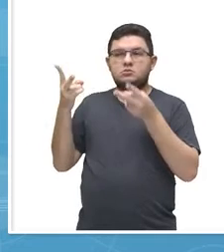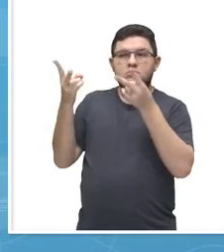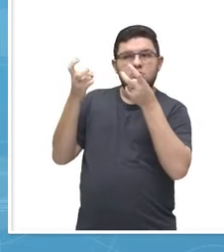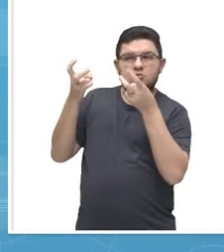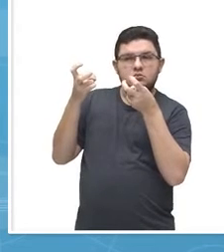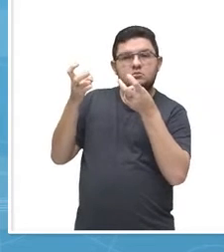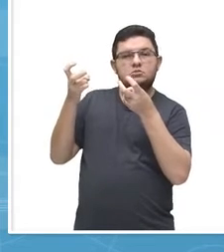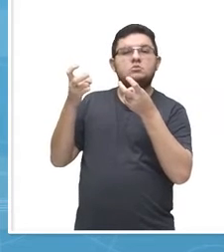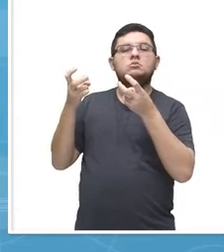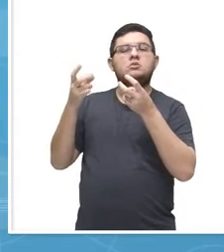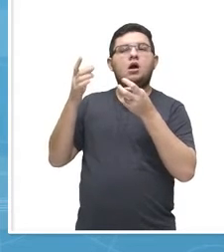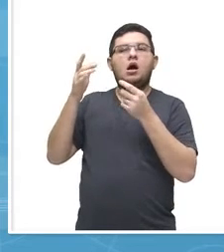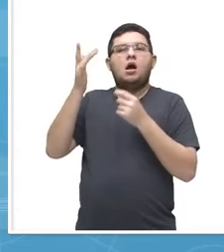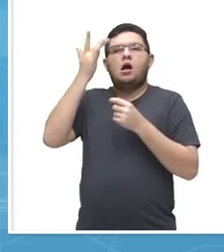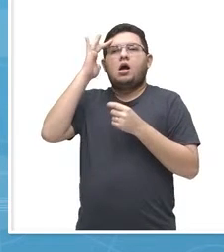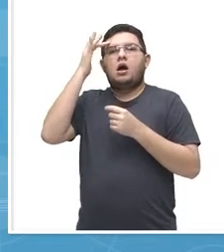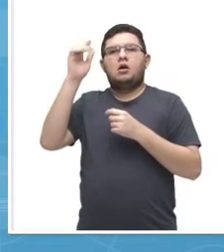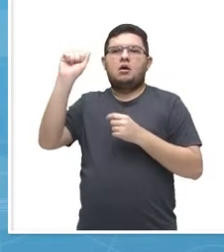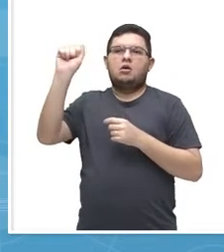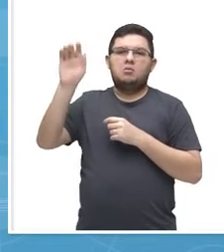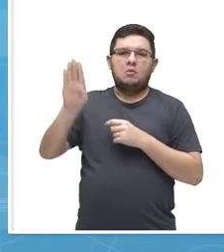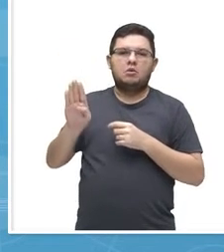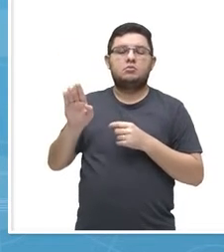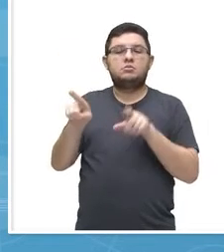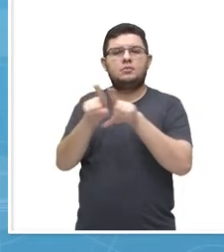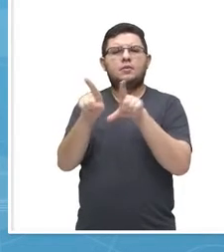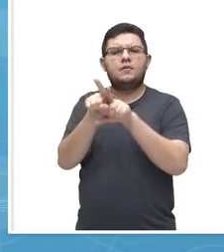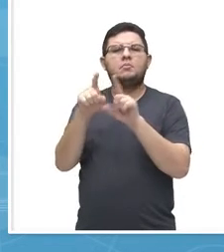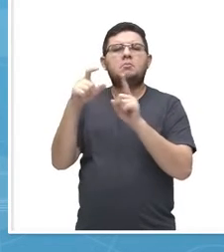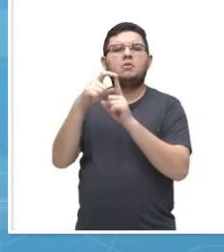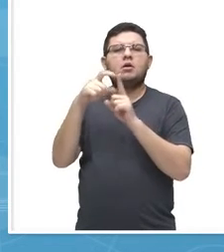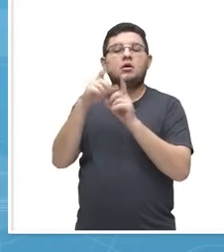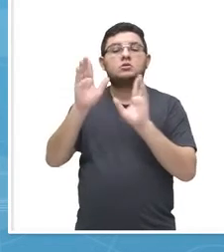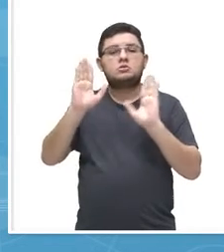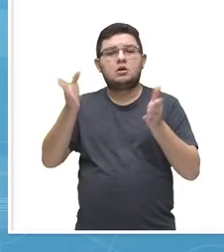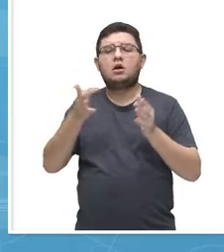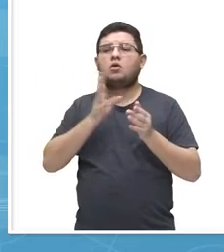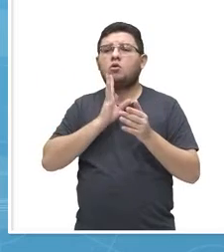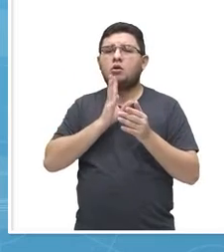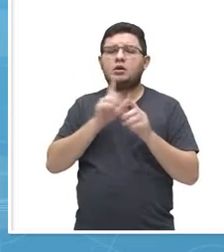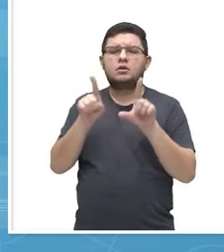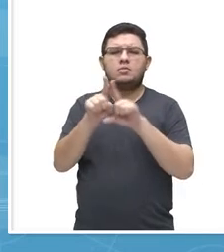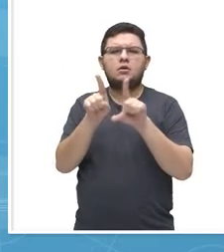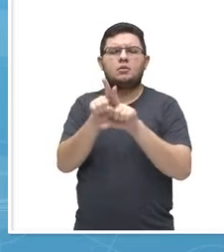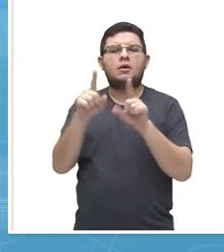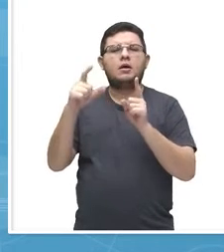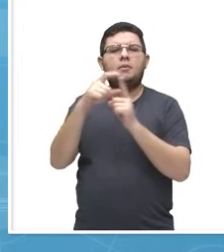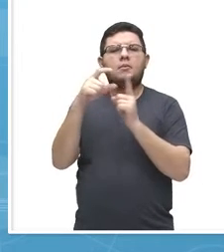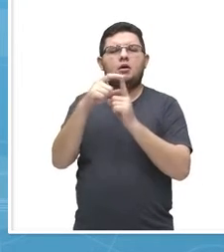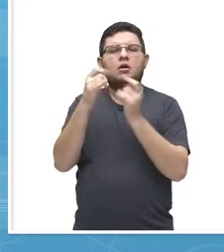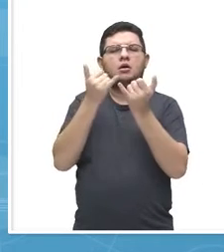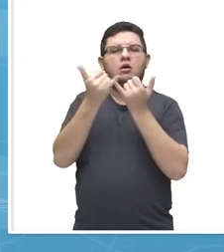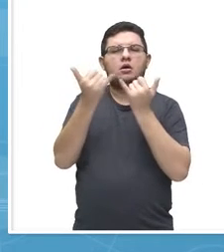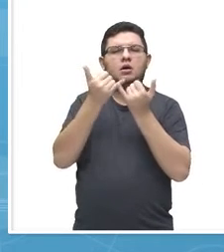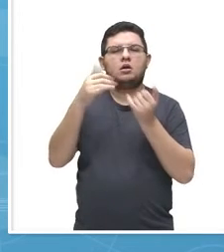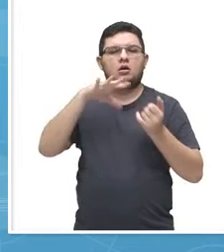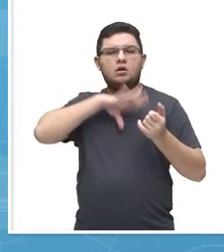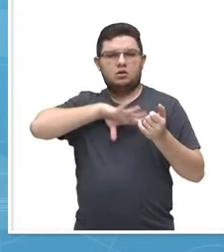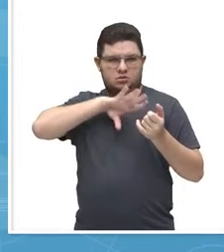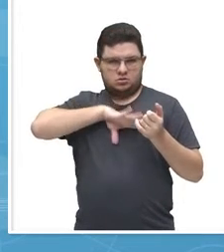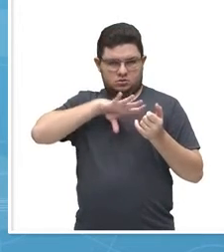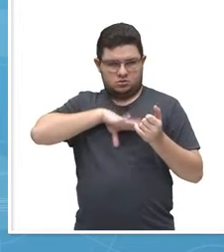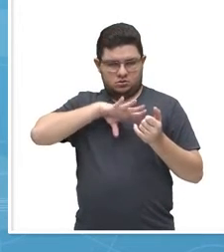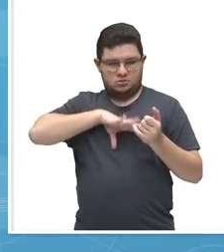E também ver as palavras que você já conhece, as palavras cognatas, que são aquelas parecidas em português. O que a